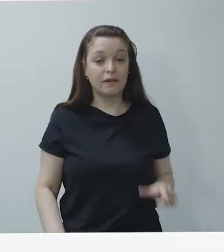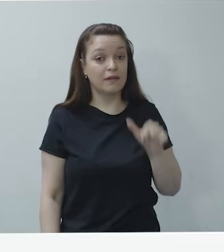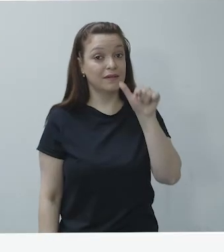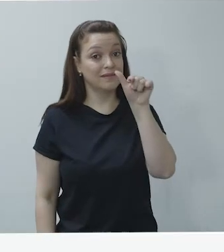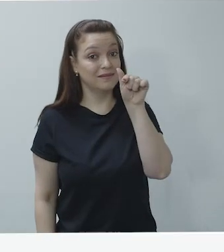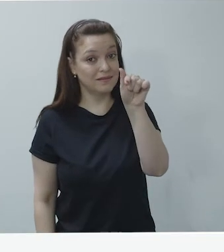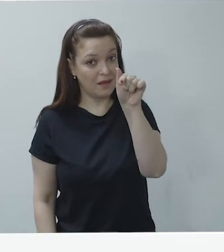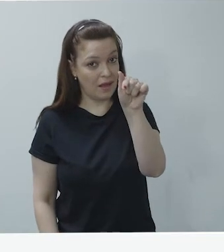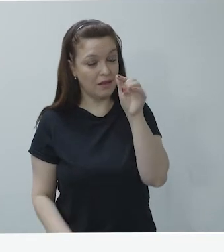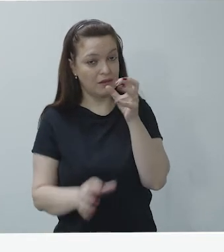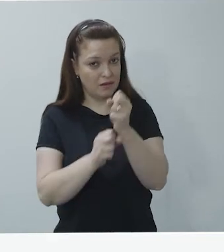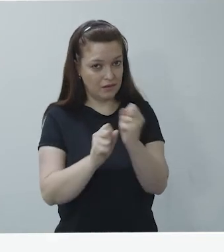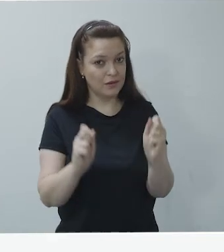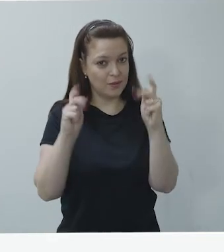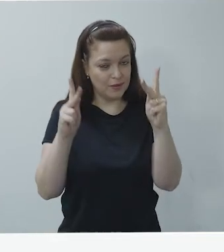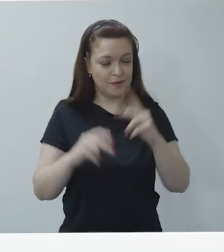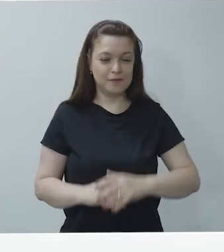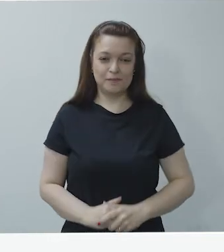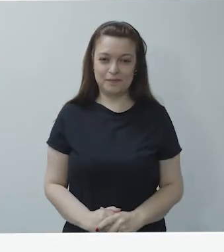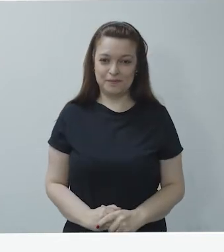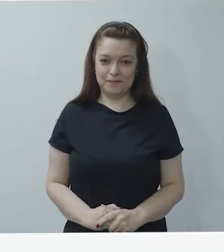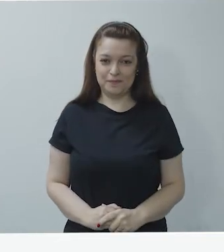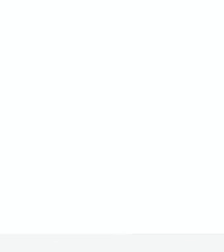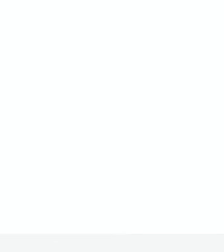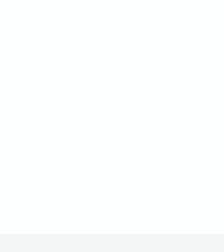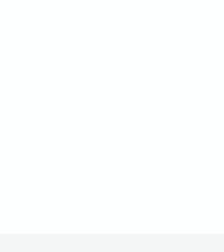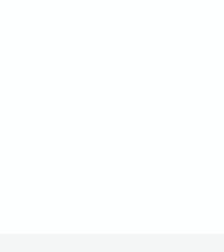encontrarem, lembrando que são 7 erros, ok?